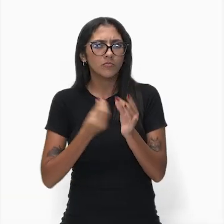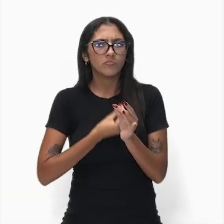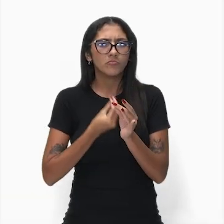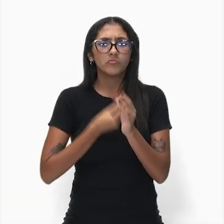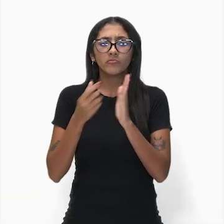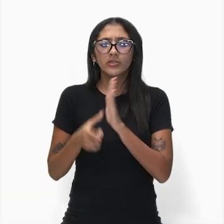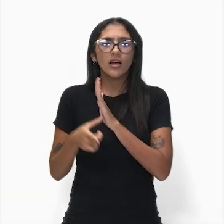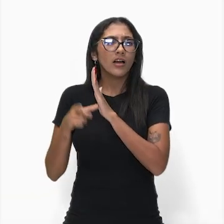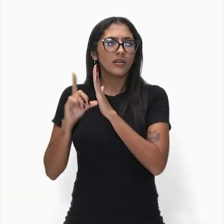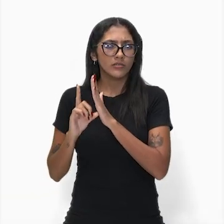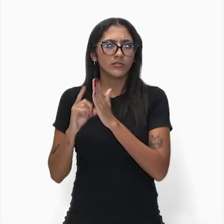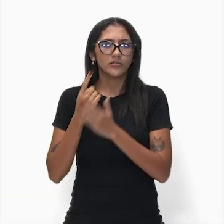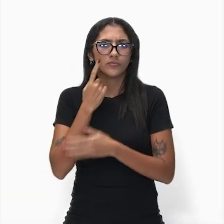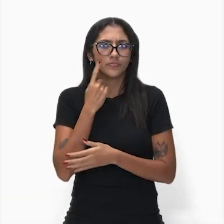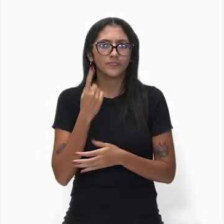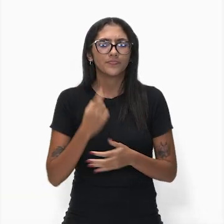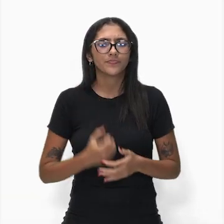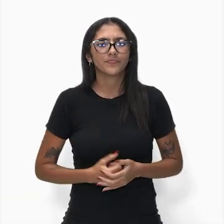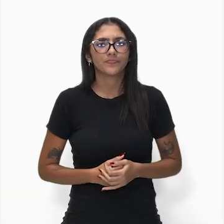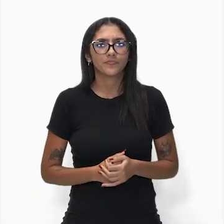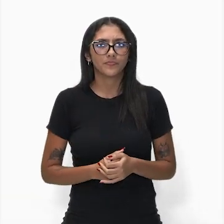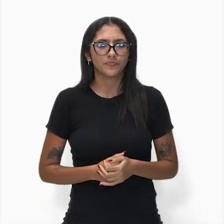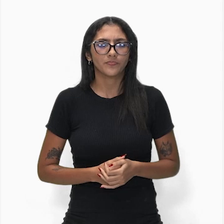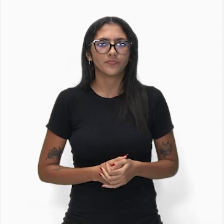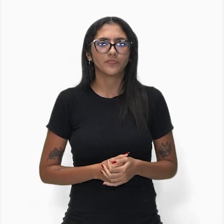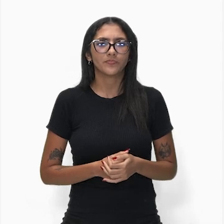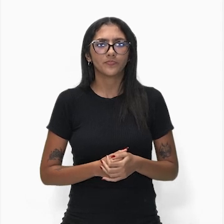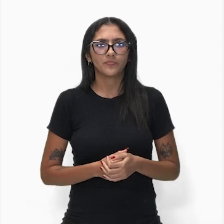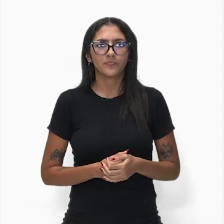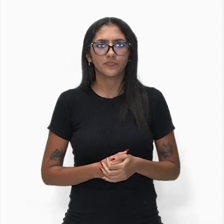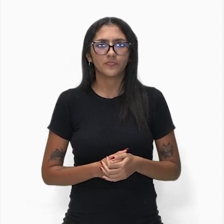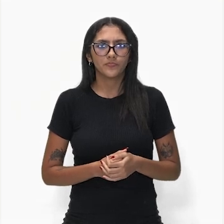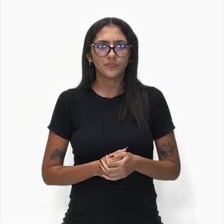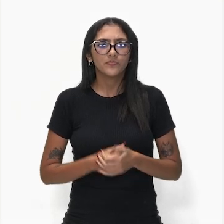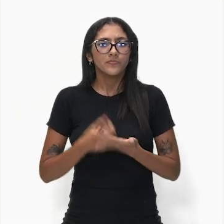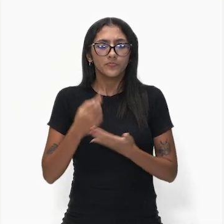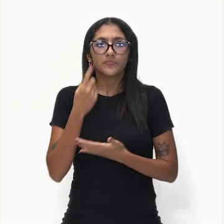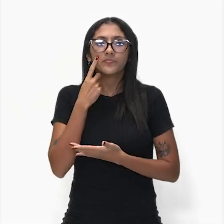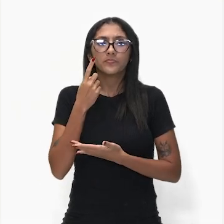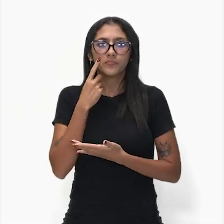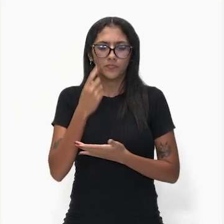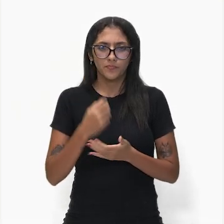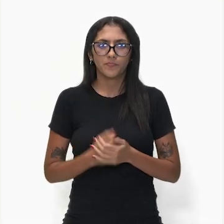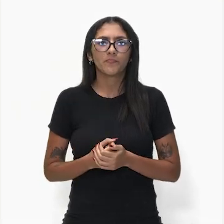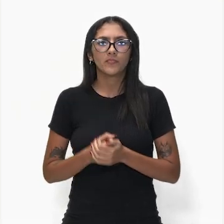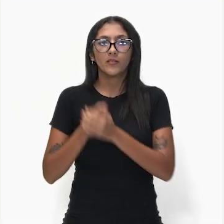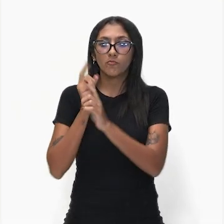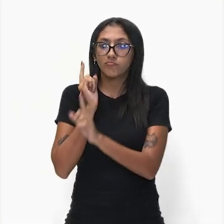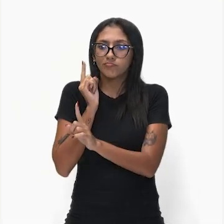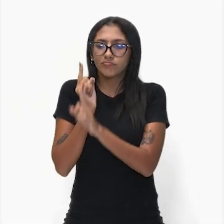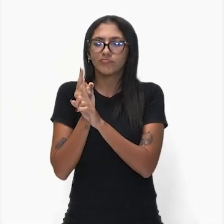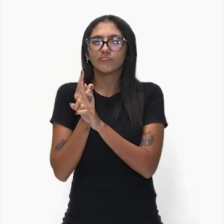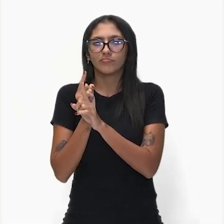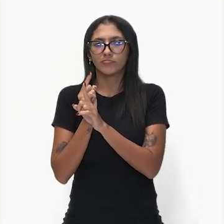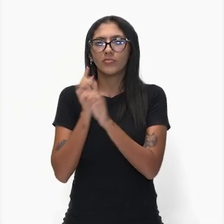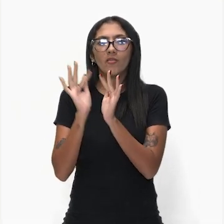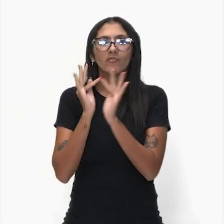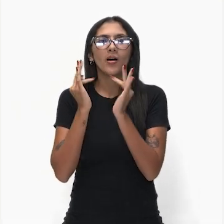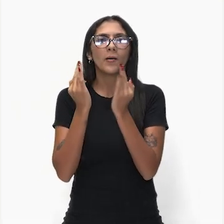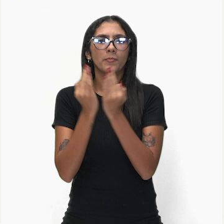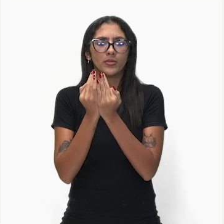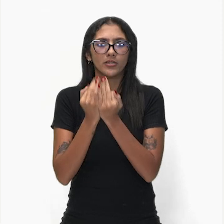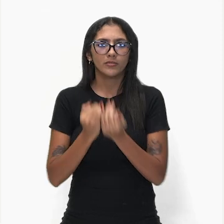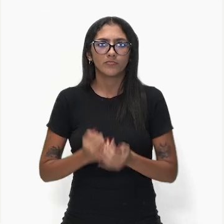Colocando aí para vocês, olha só. Então temos aí o momento em que Conceição encontra a família, observe a descrição,